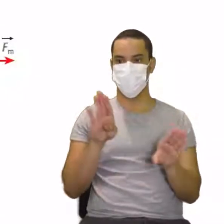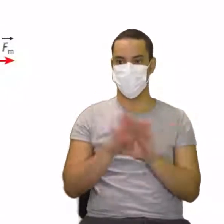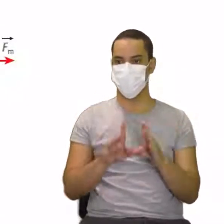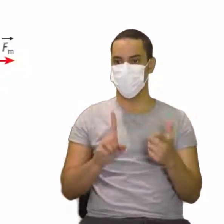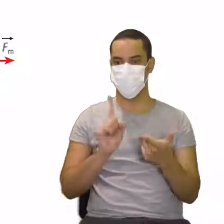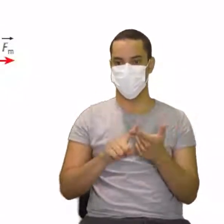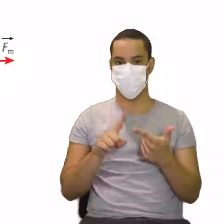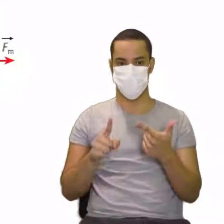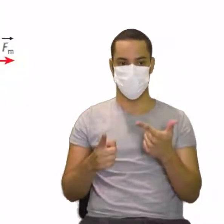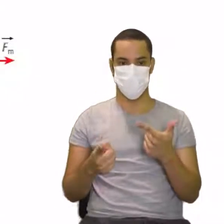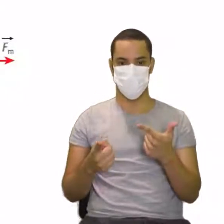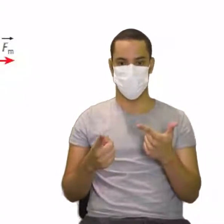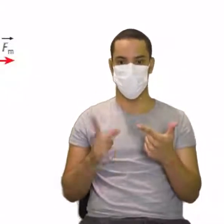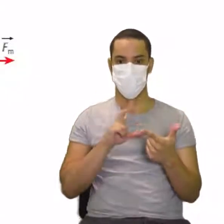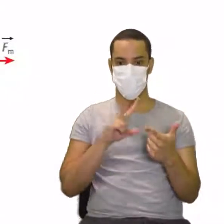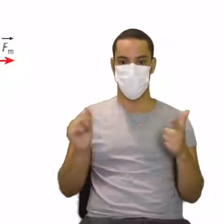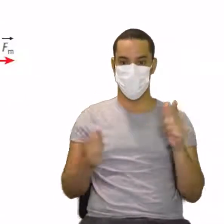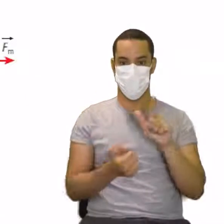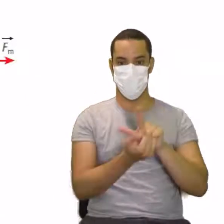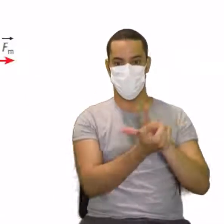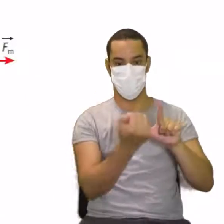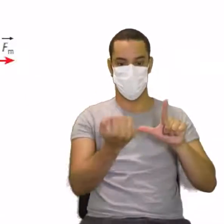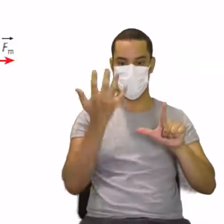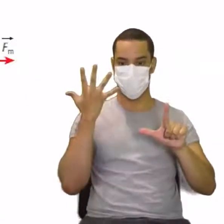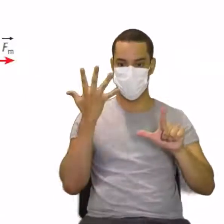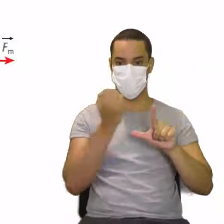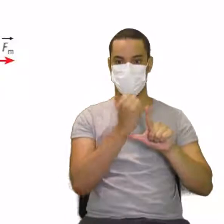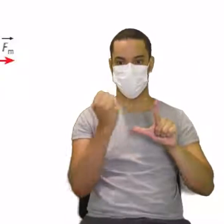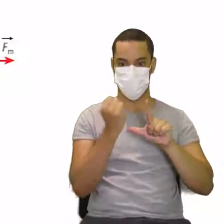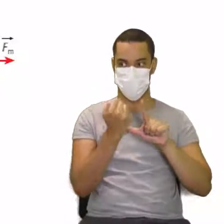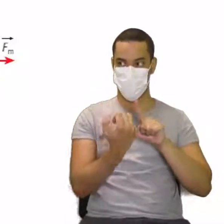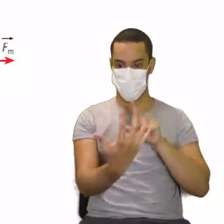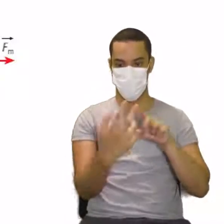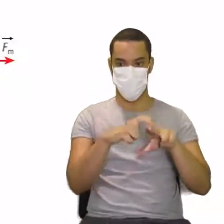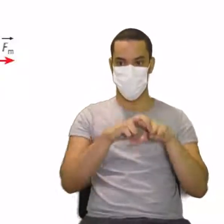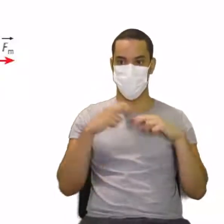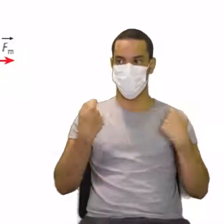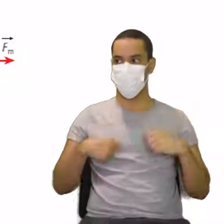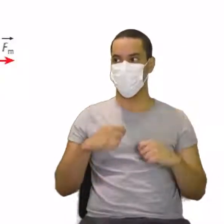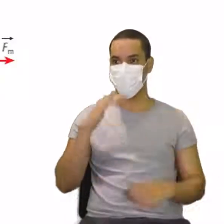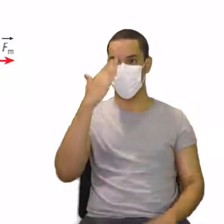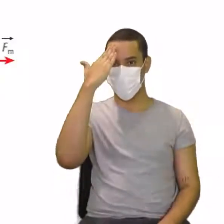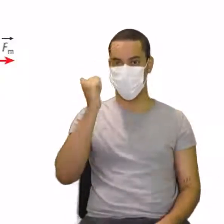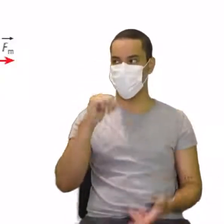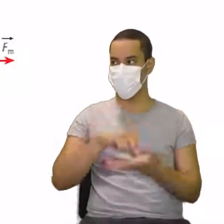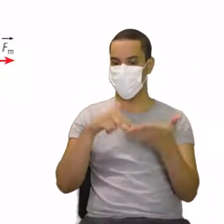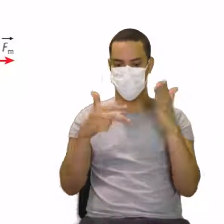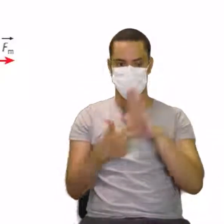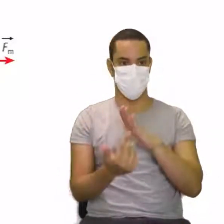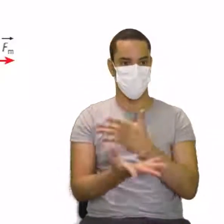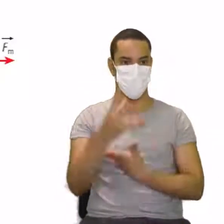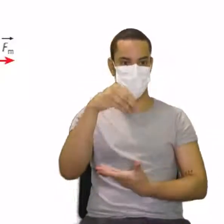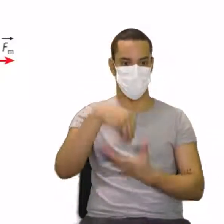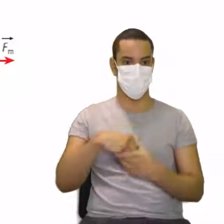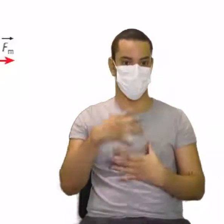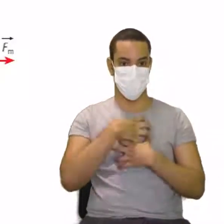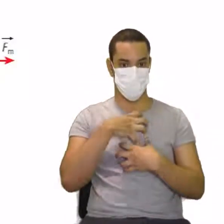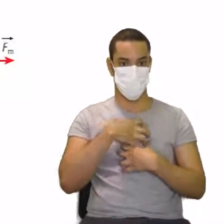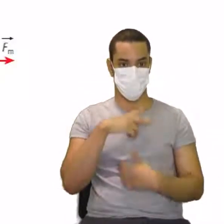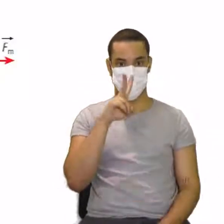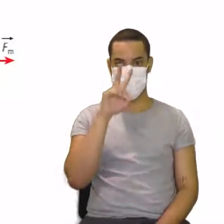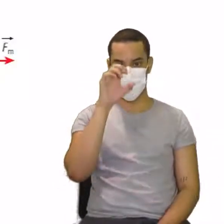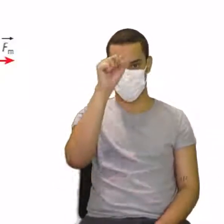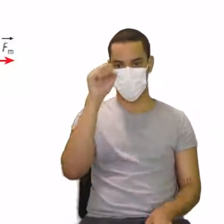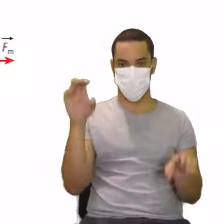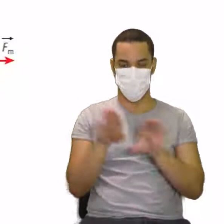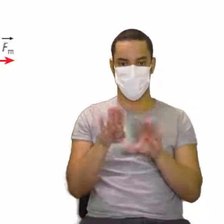um saindo e um entrando. Então, nós podemos fazer a representação, olha só, dos nossos sentidos de força